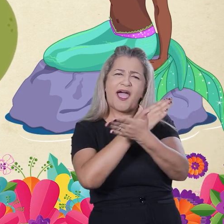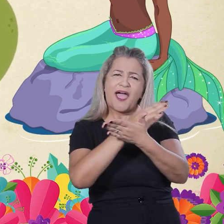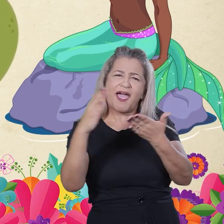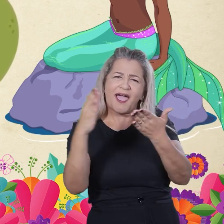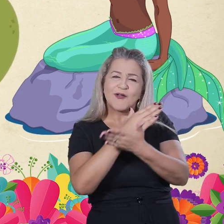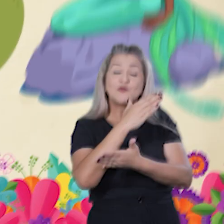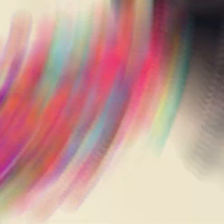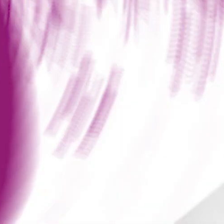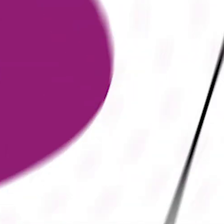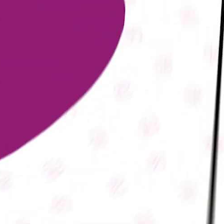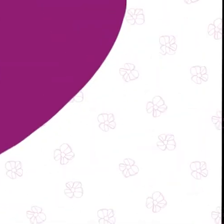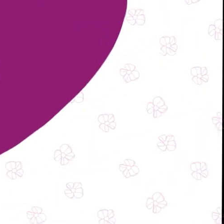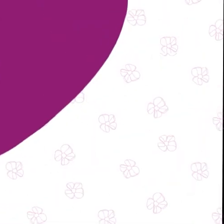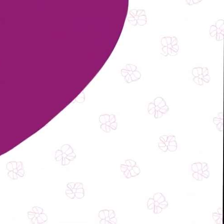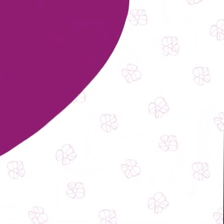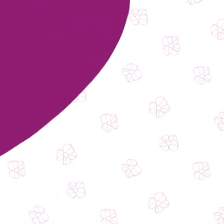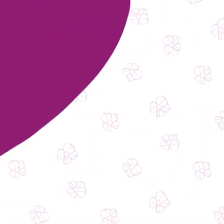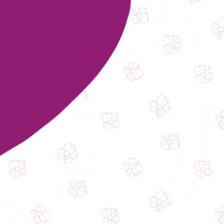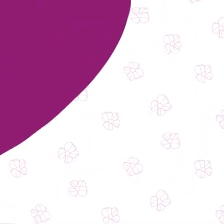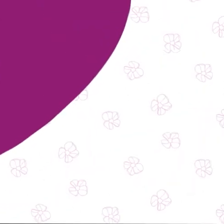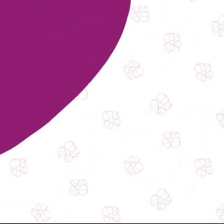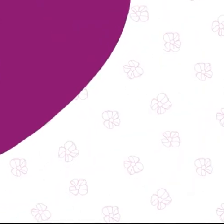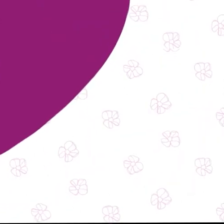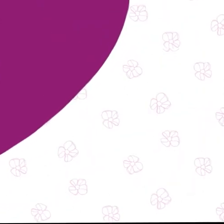que vamos conhecer.